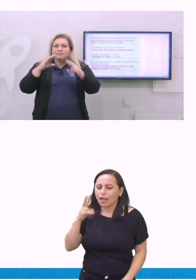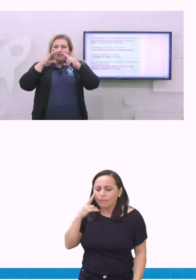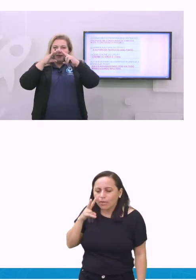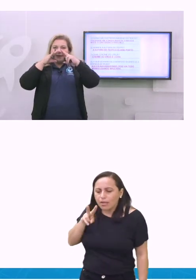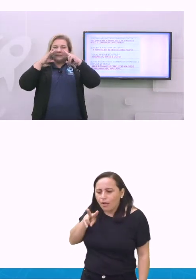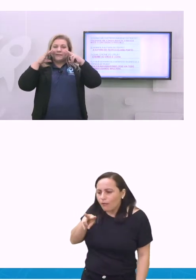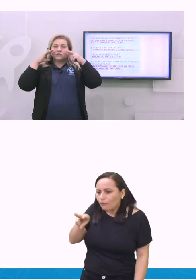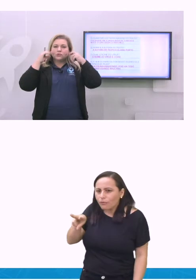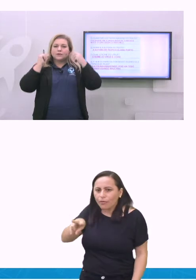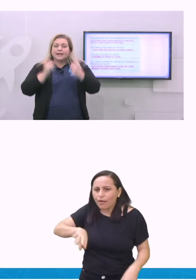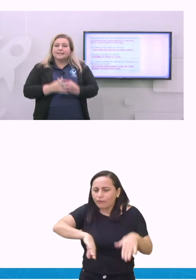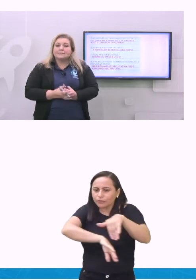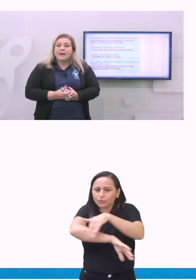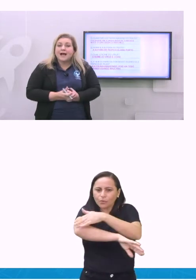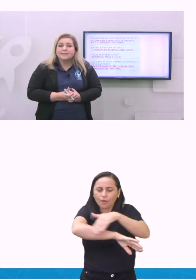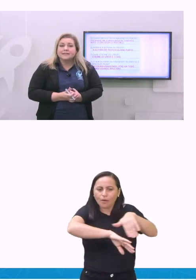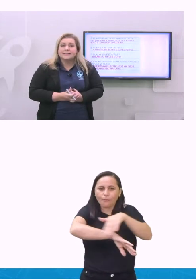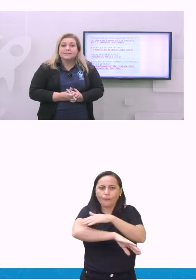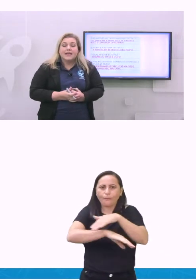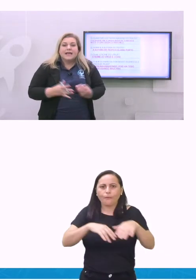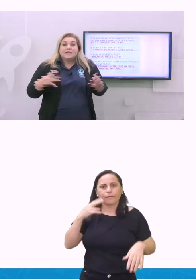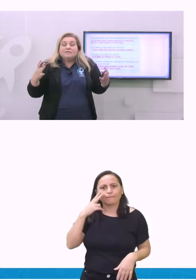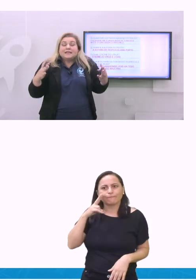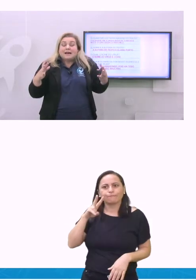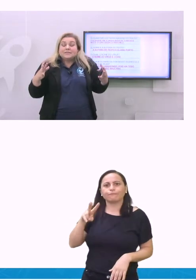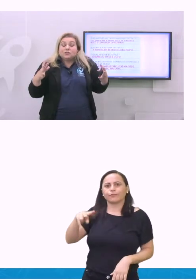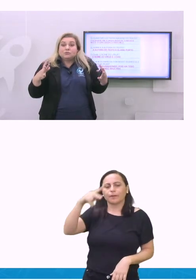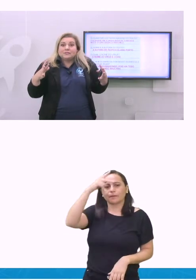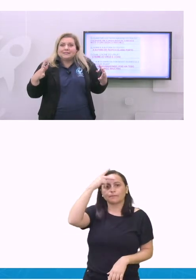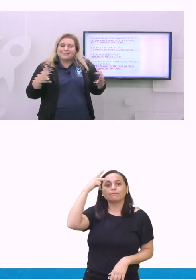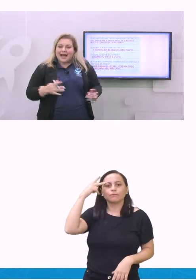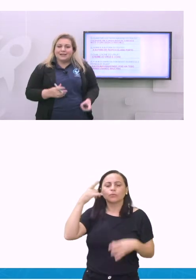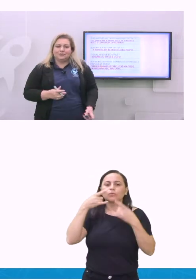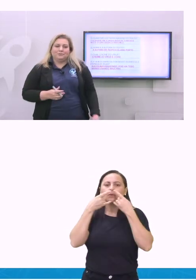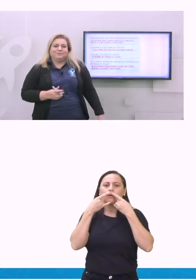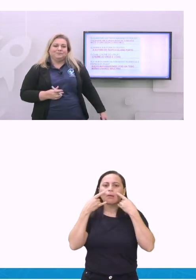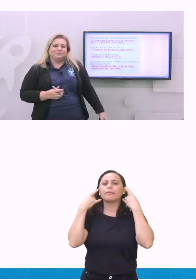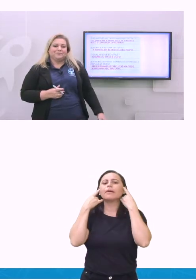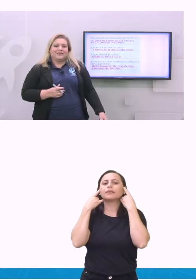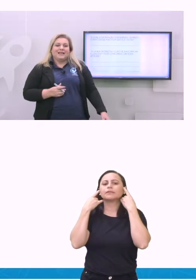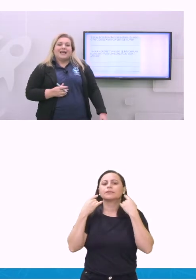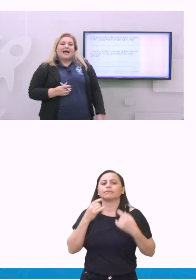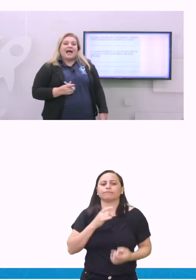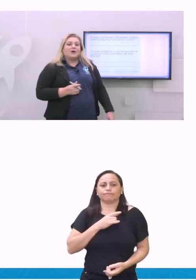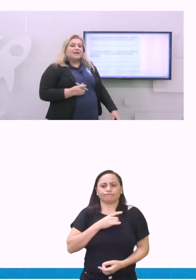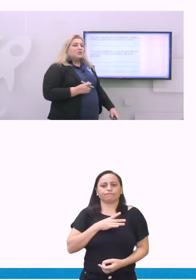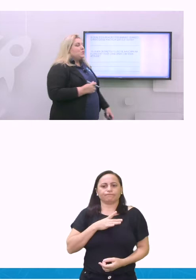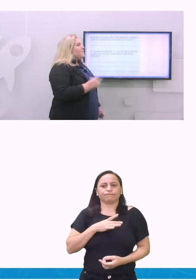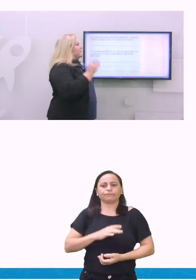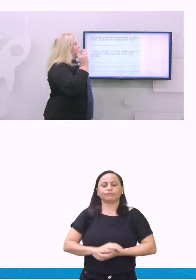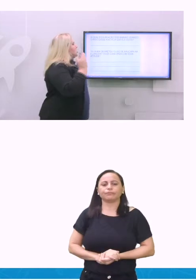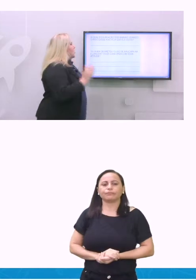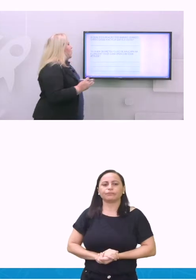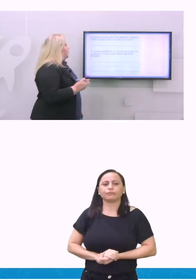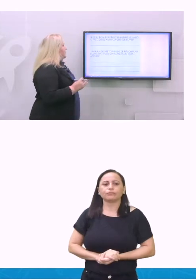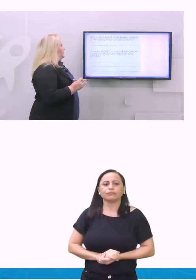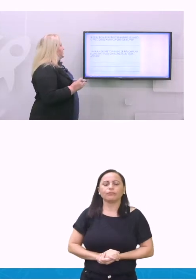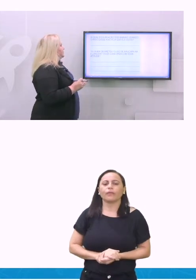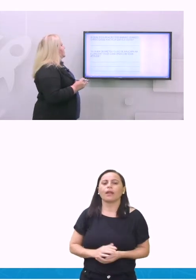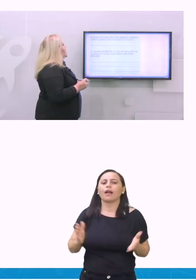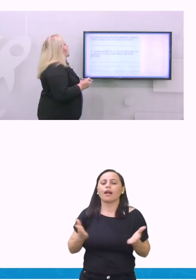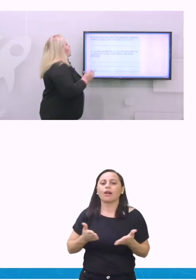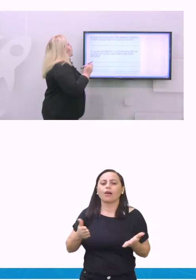que ele via aquelas pessoas com aquelas máscaras, ele ficava assustado. Agora, número